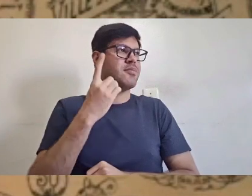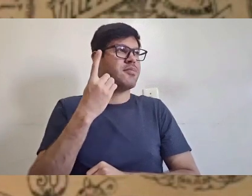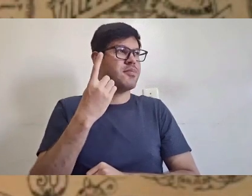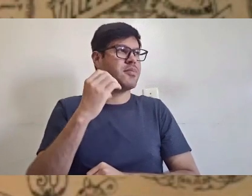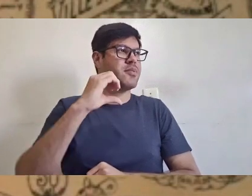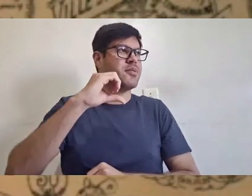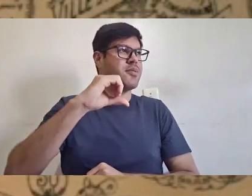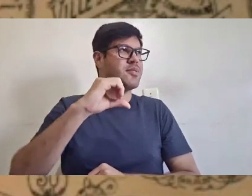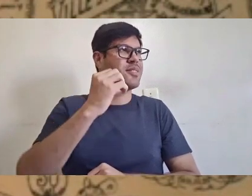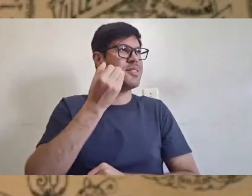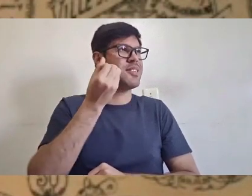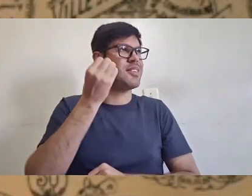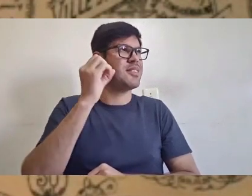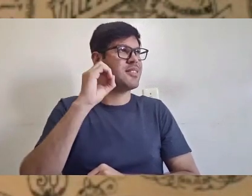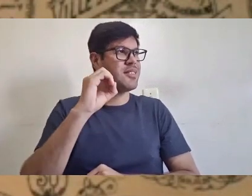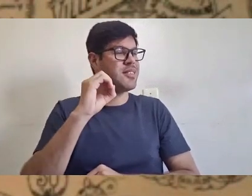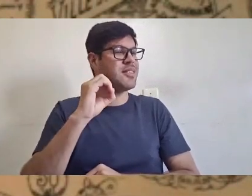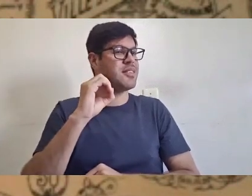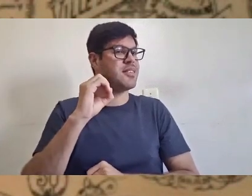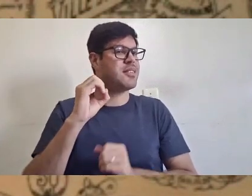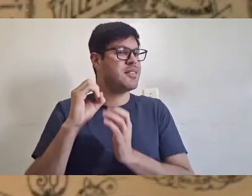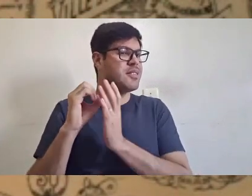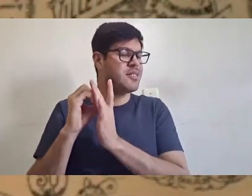de 61 a...